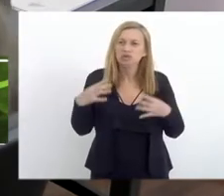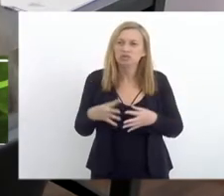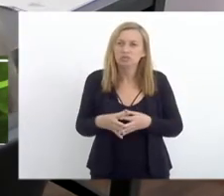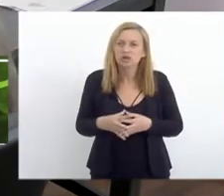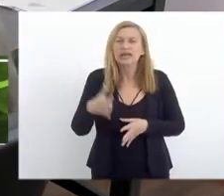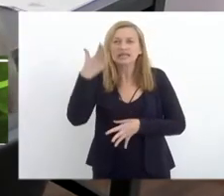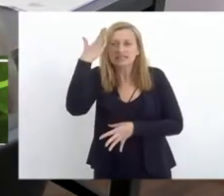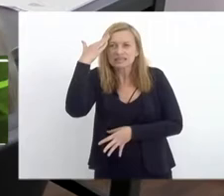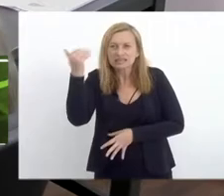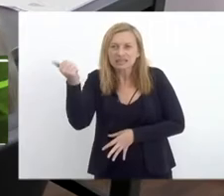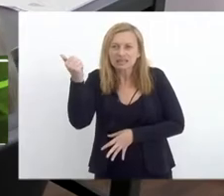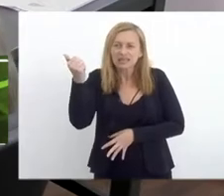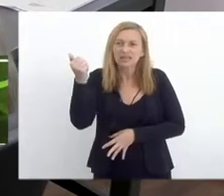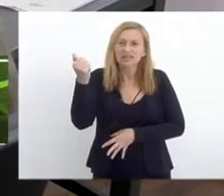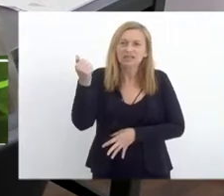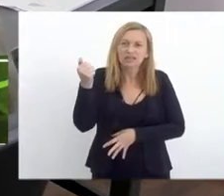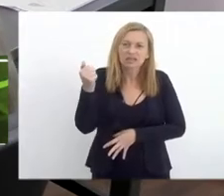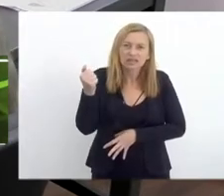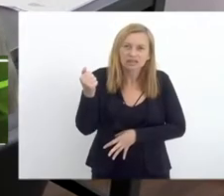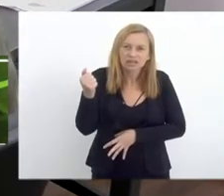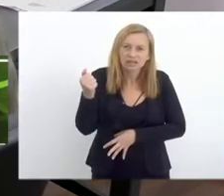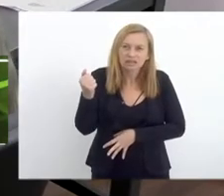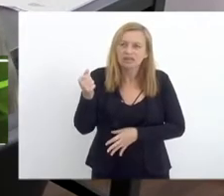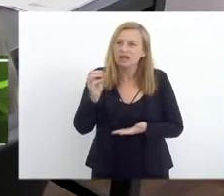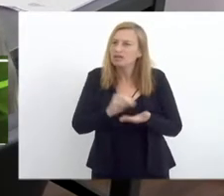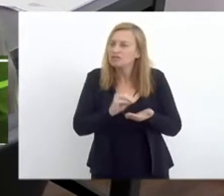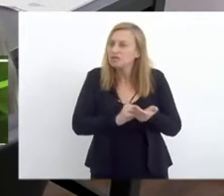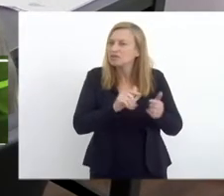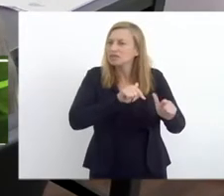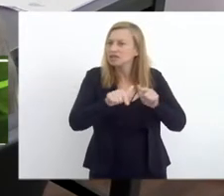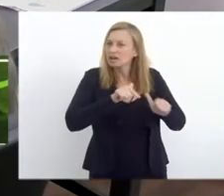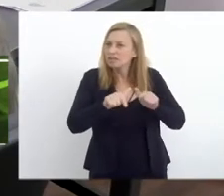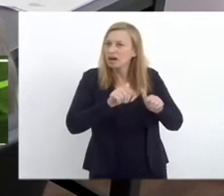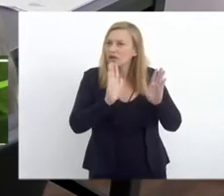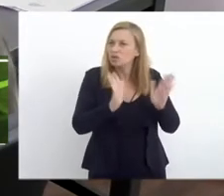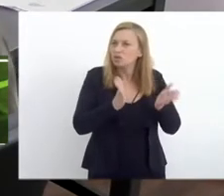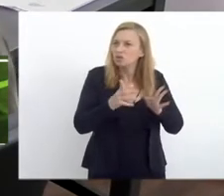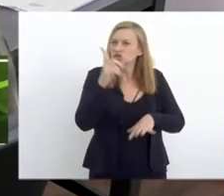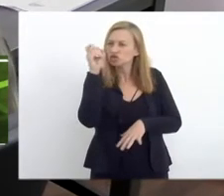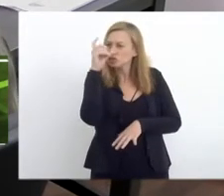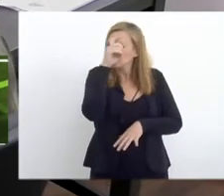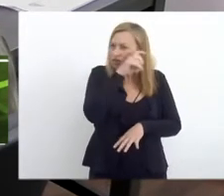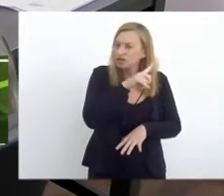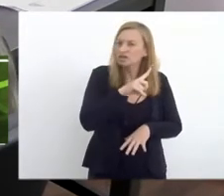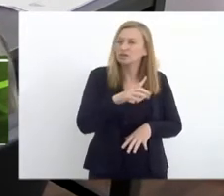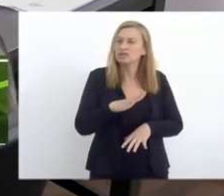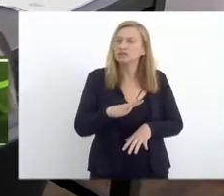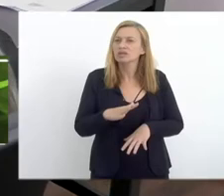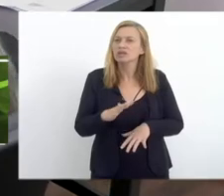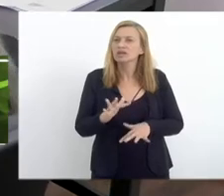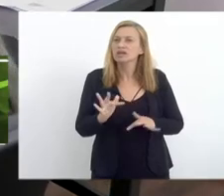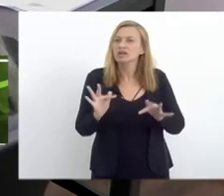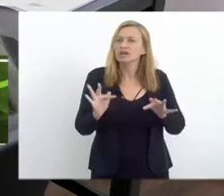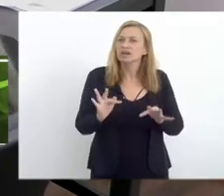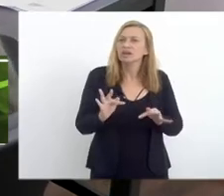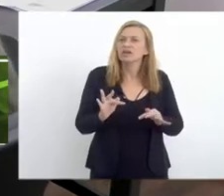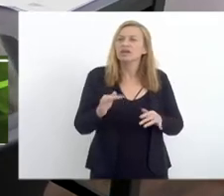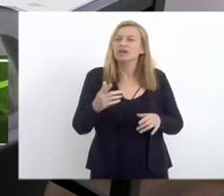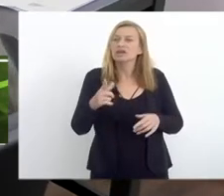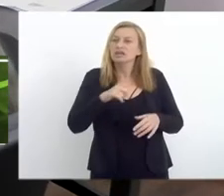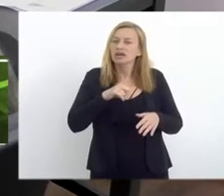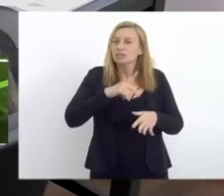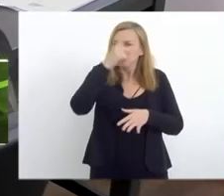sei, a gente gera muitos empregos, a gente satisfaz e faz feliz a gente que frequenta o nosso